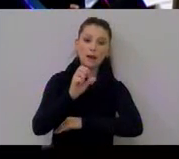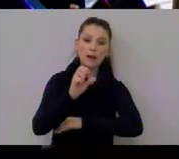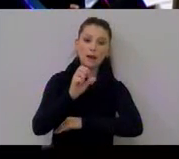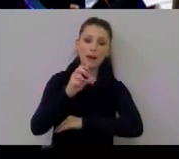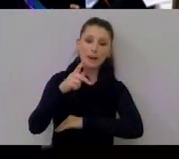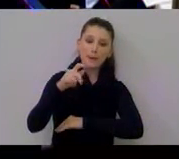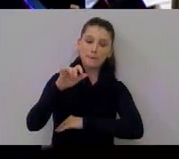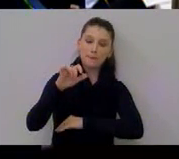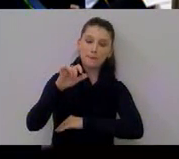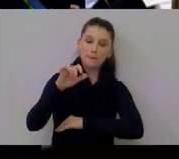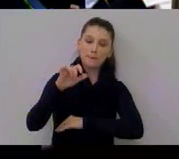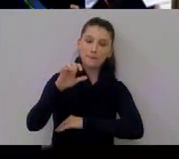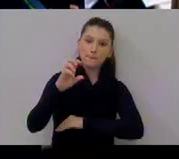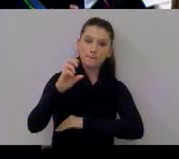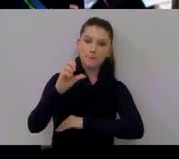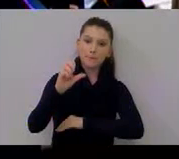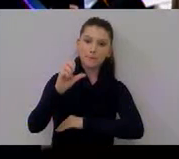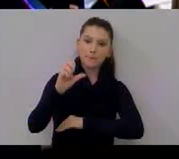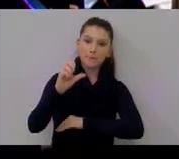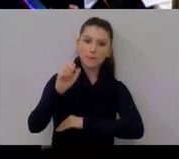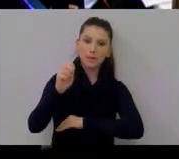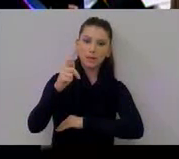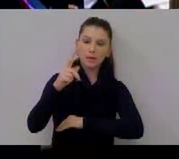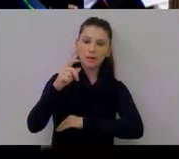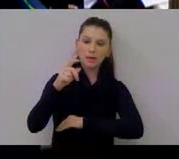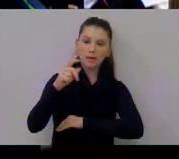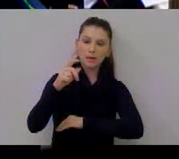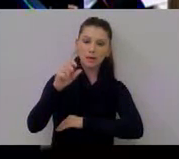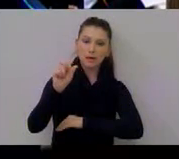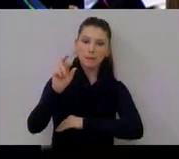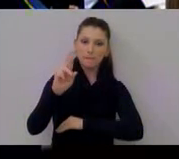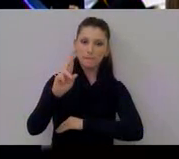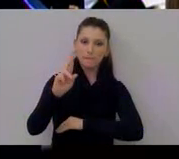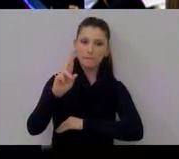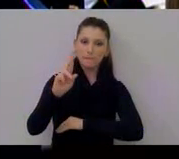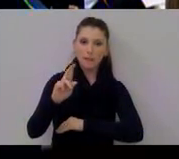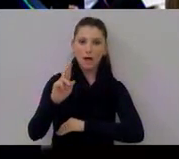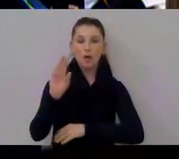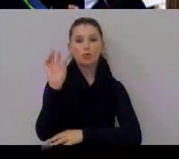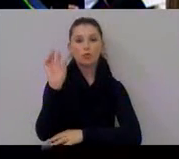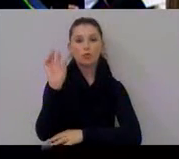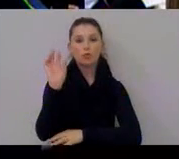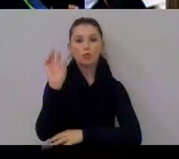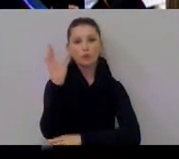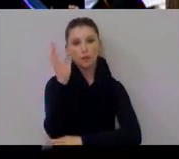Pica-Pau, bairro Natureza 2.